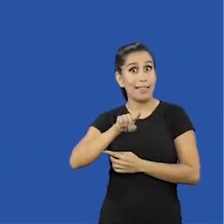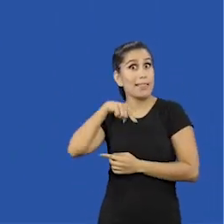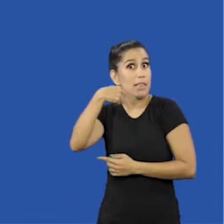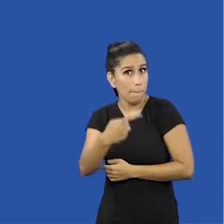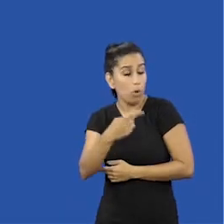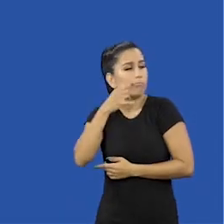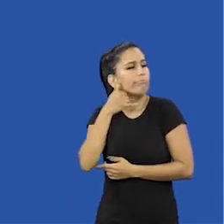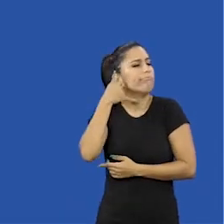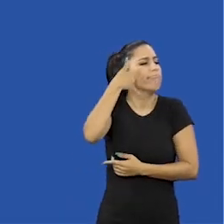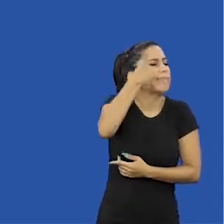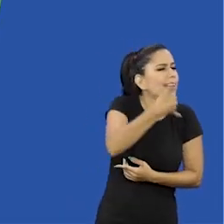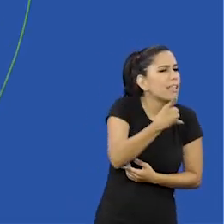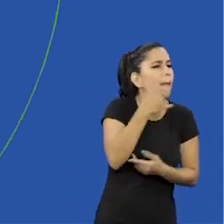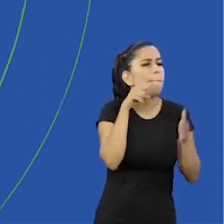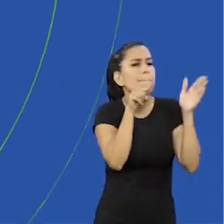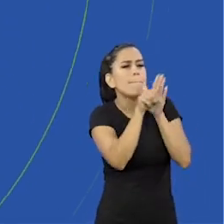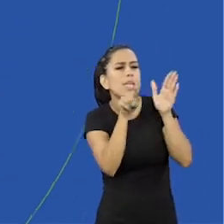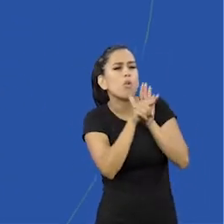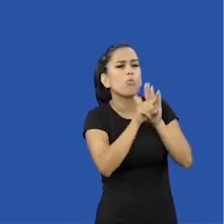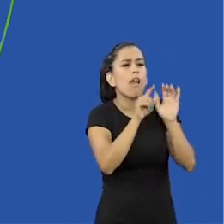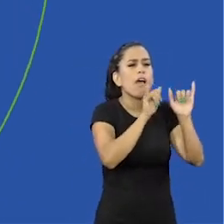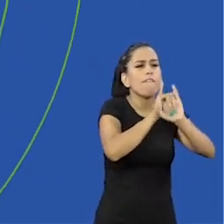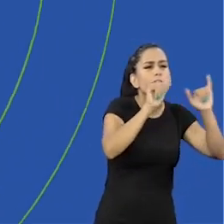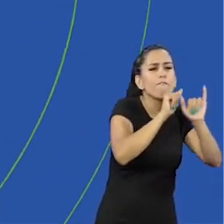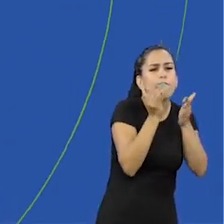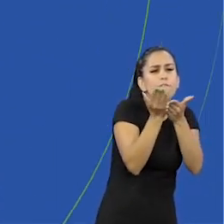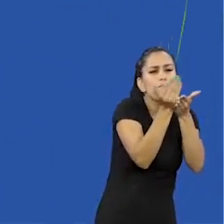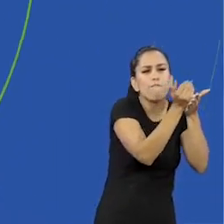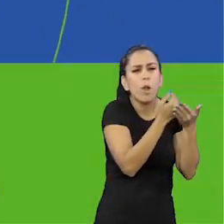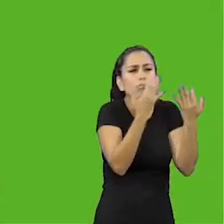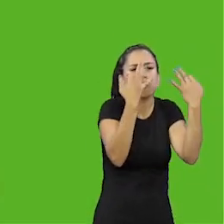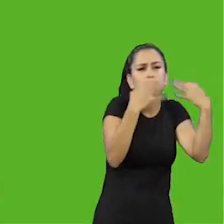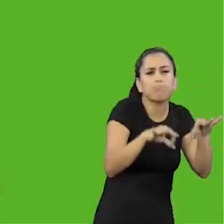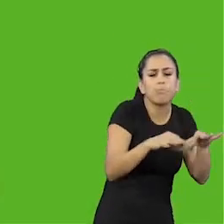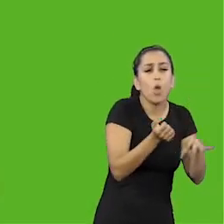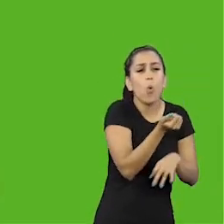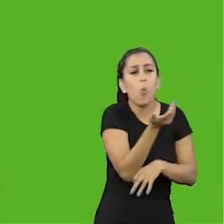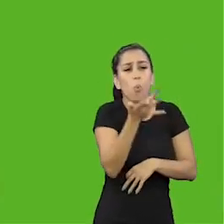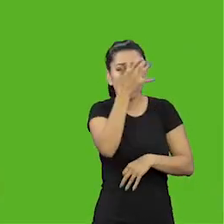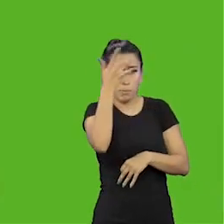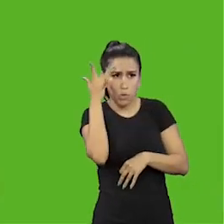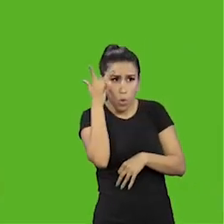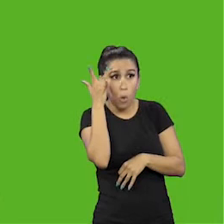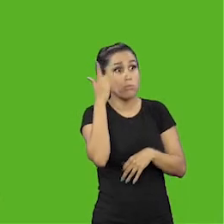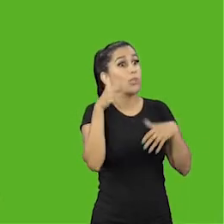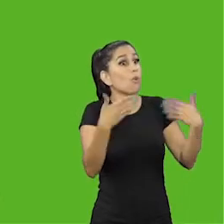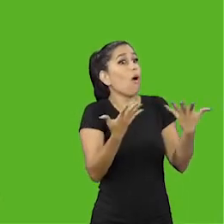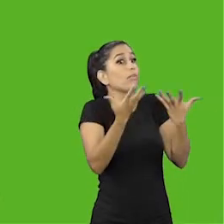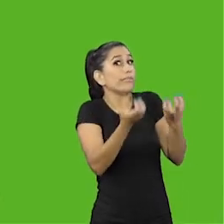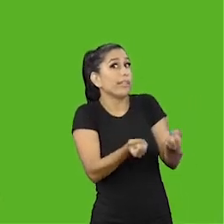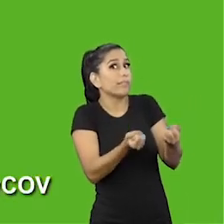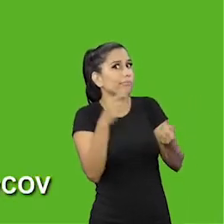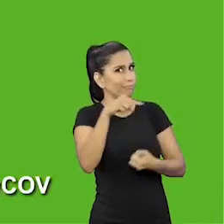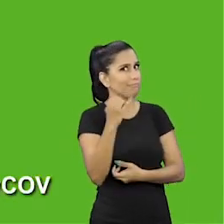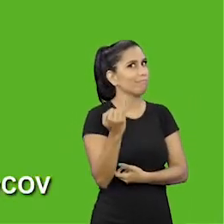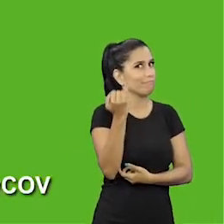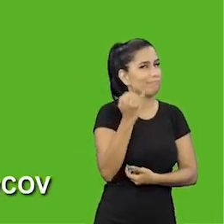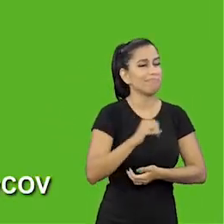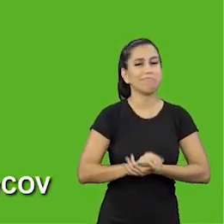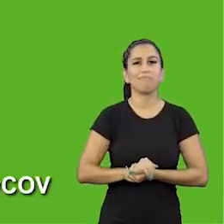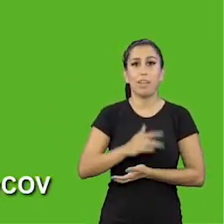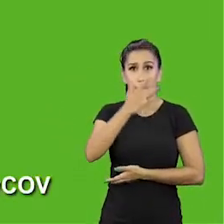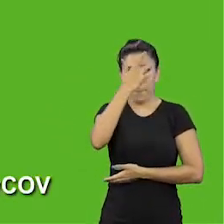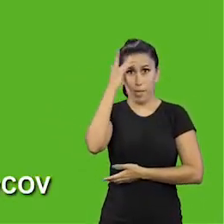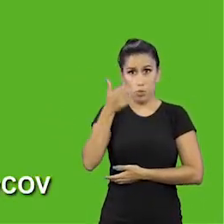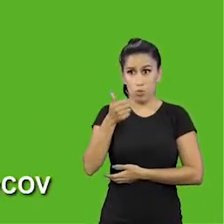Depois, uma ligação telefônica para confirmar os dados e perguntar quantos e quais moradores aceitam participar. Importante,